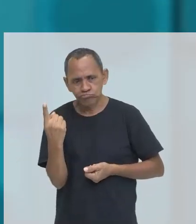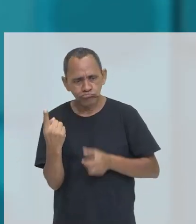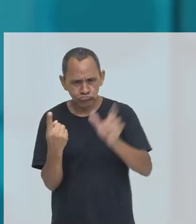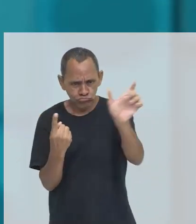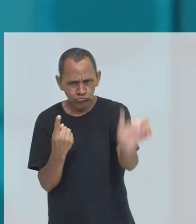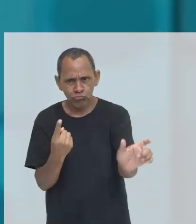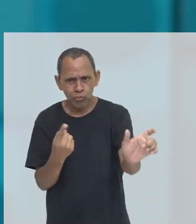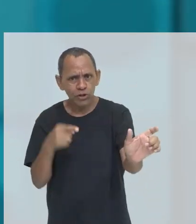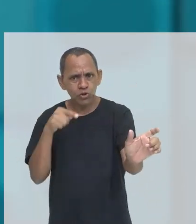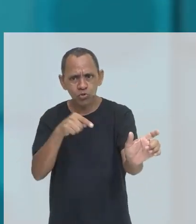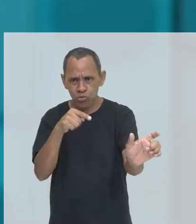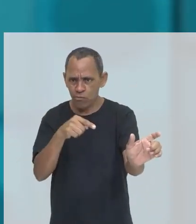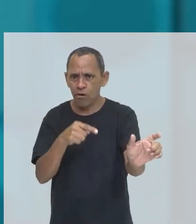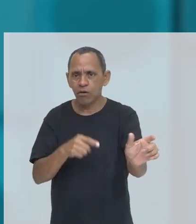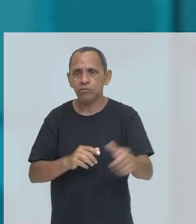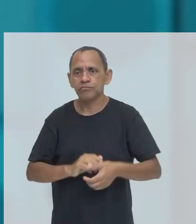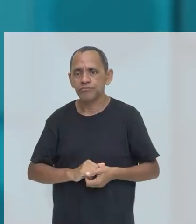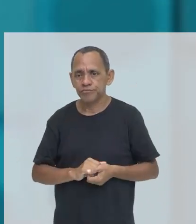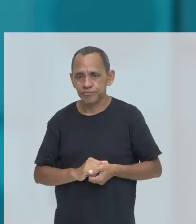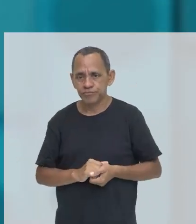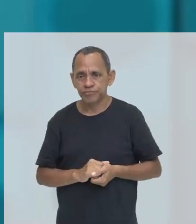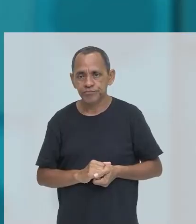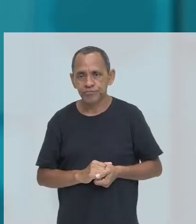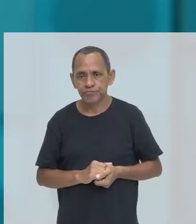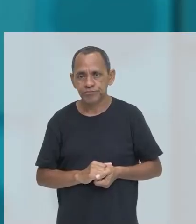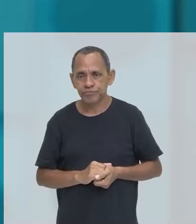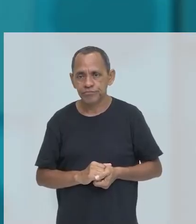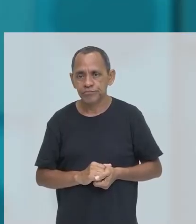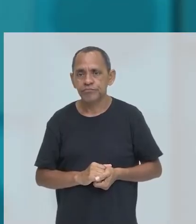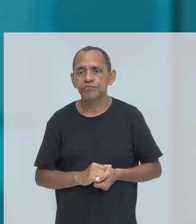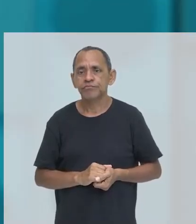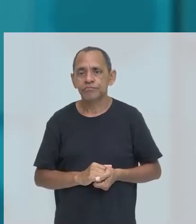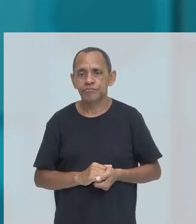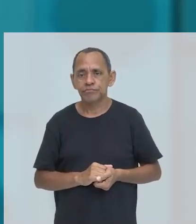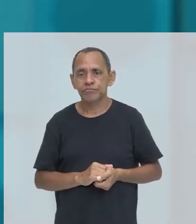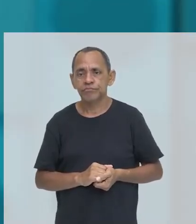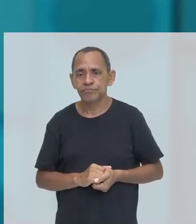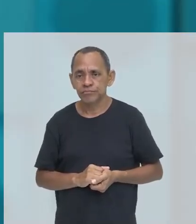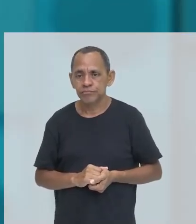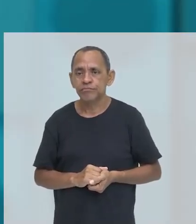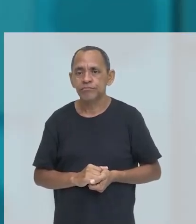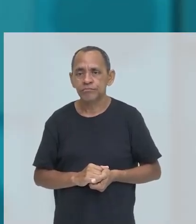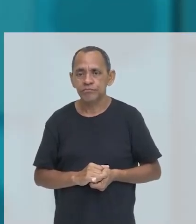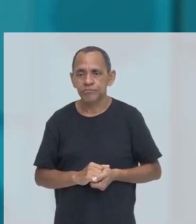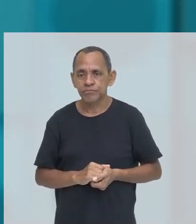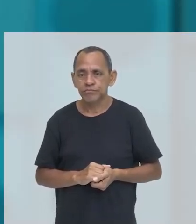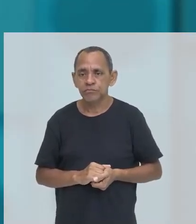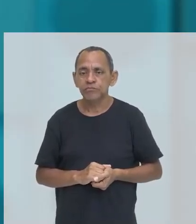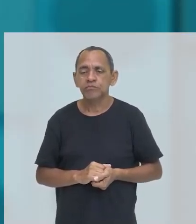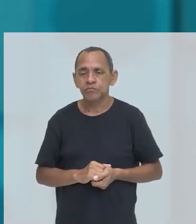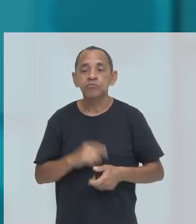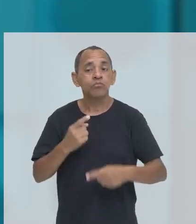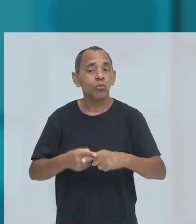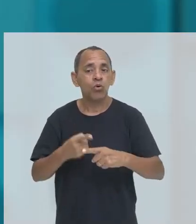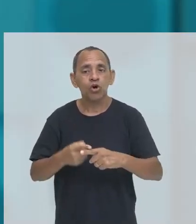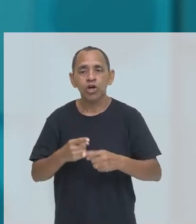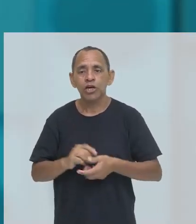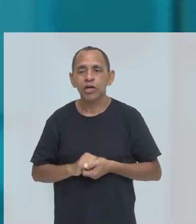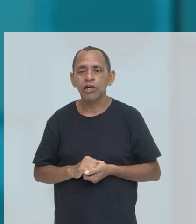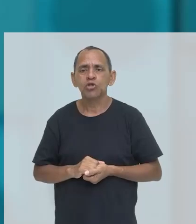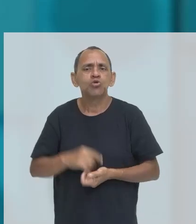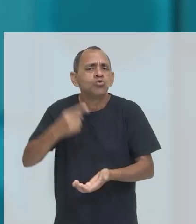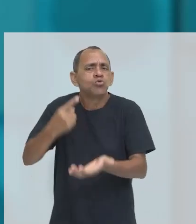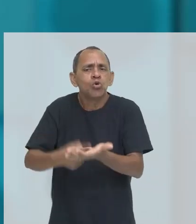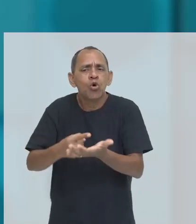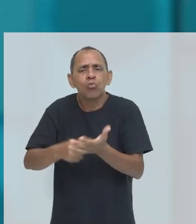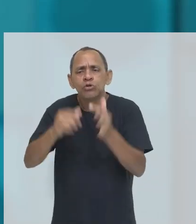homem qualquer, mas eu não especifiquei qual deles, certo? Aí ele é um artigo indefinido, porque ele não define, ele não deixa definido